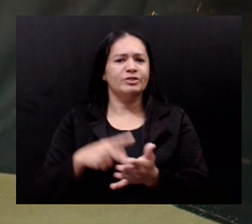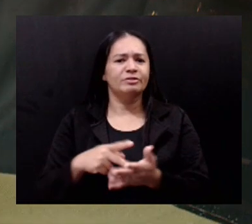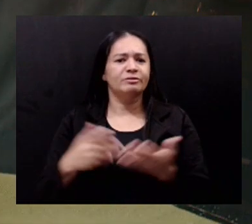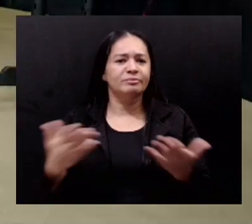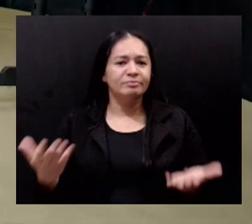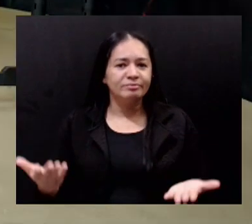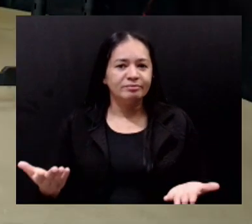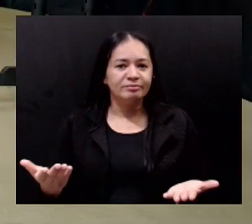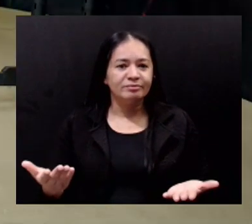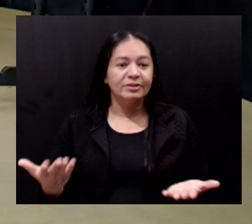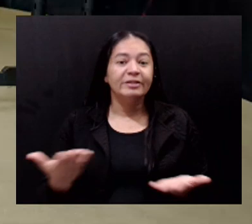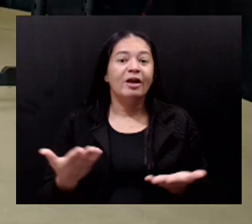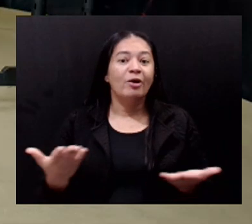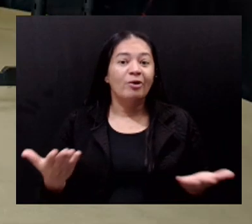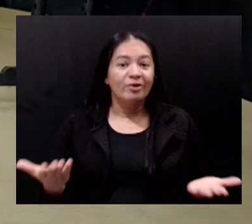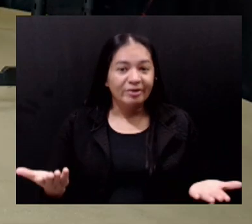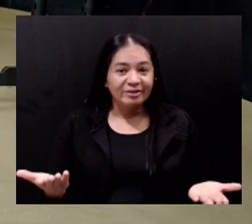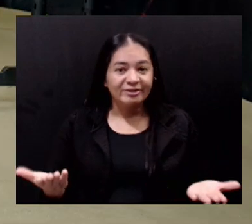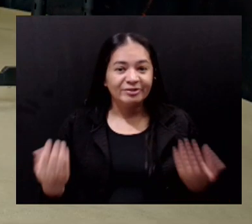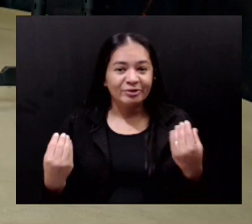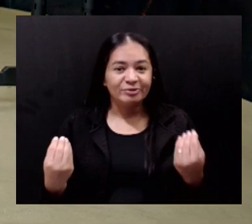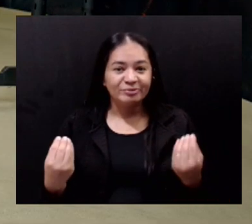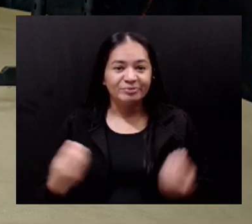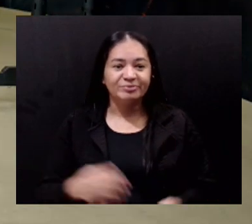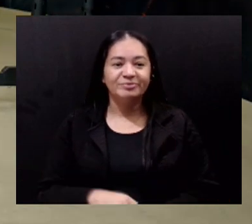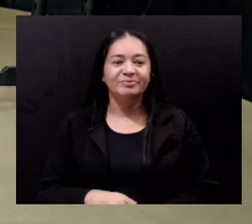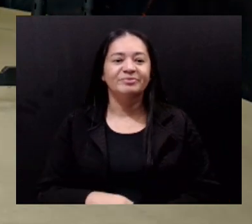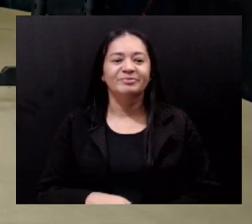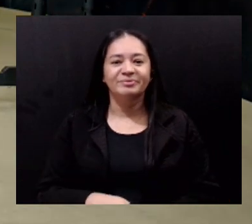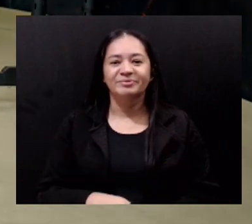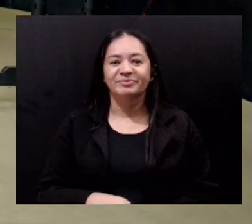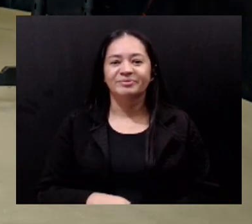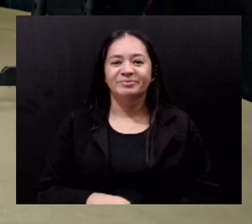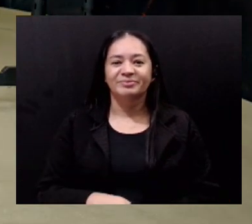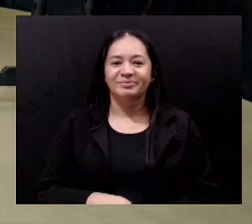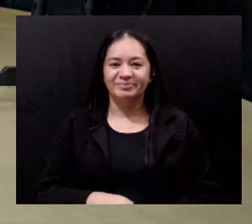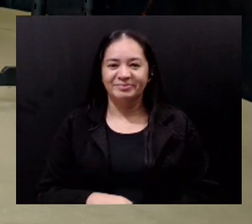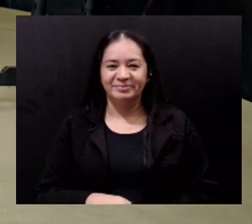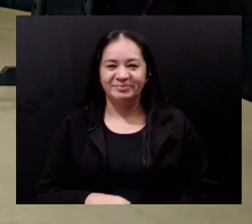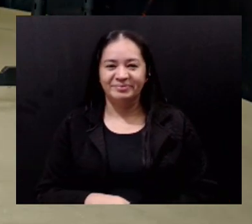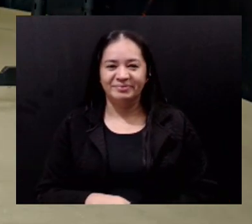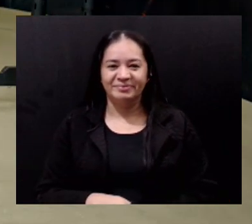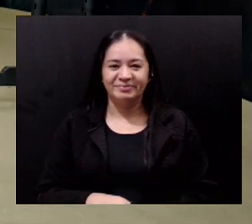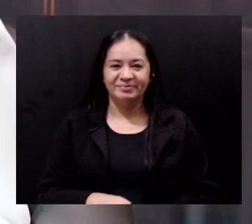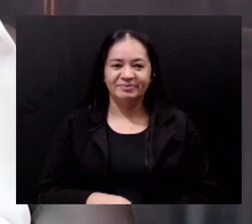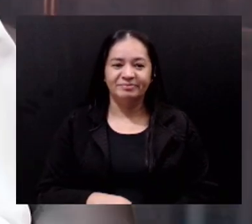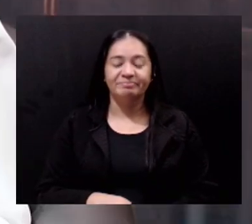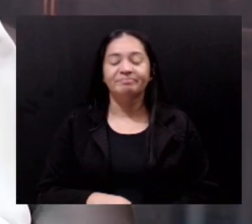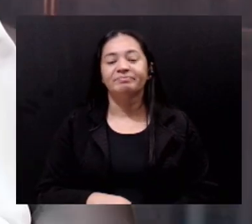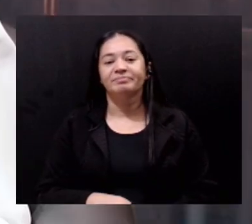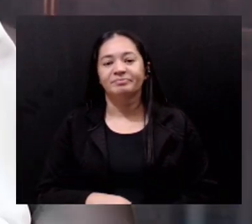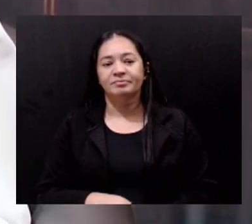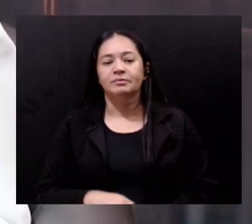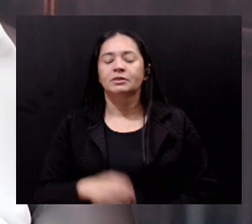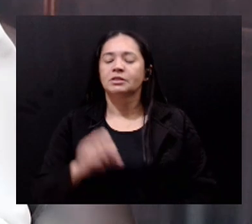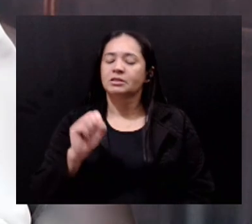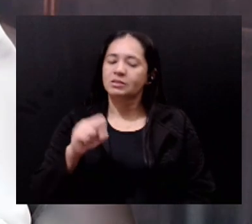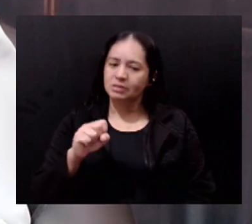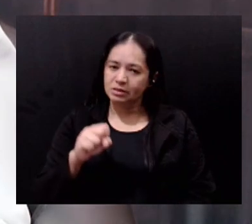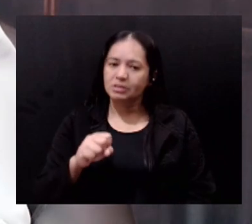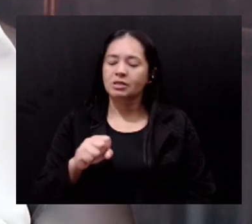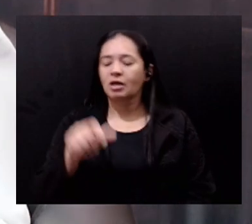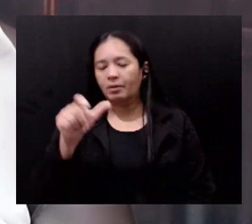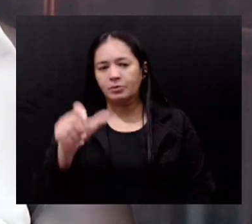hein? E agora? Vamos lá, Jamile." Vamos lá. Dá para você considerar uma